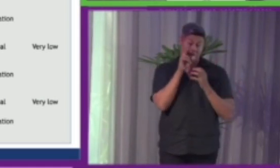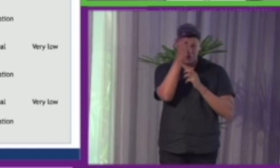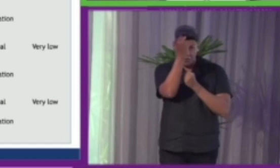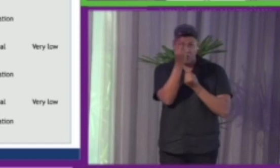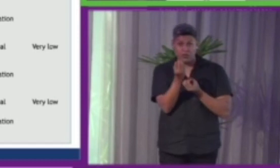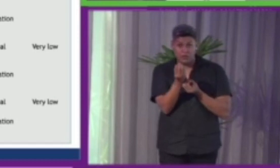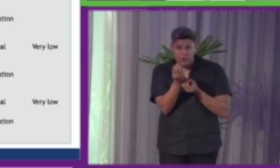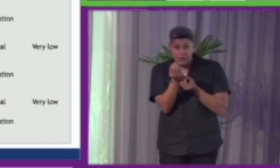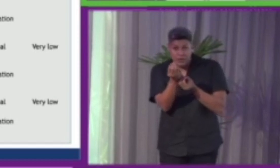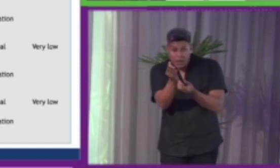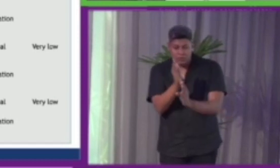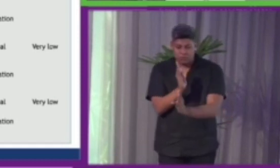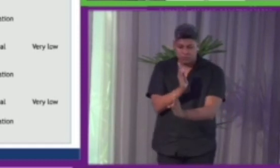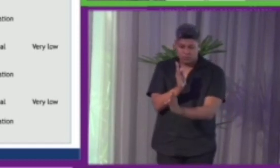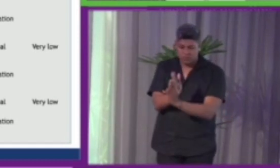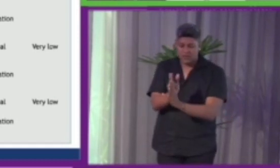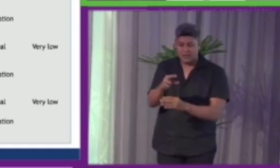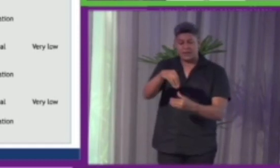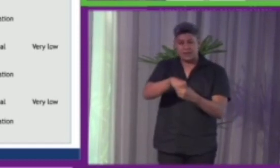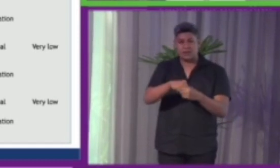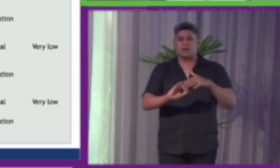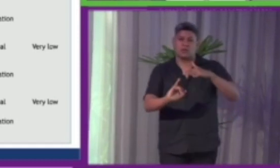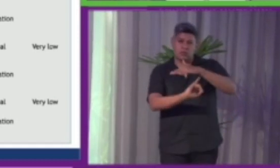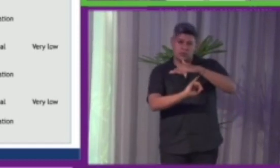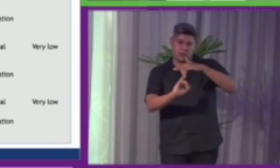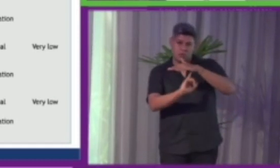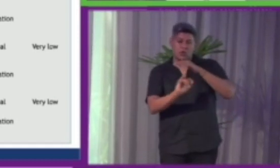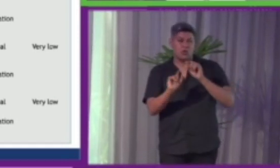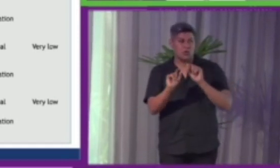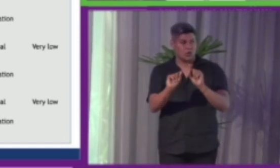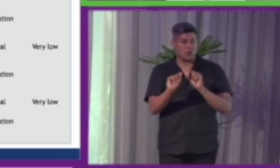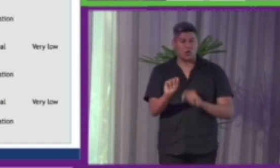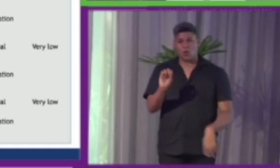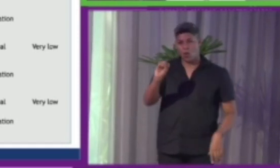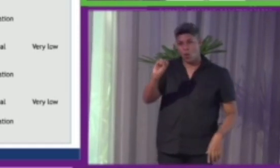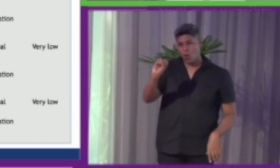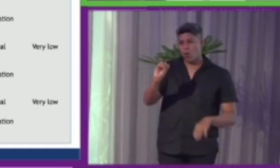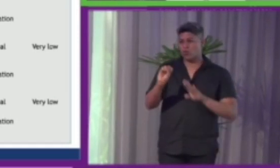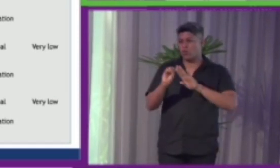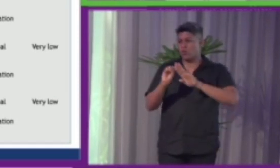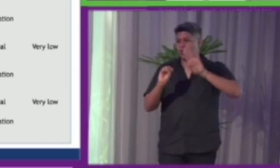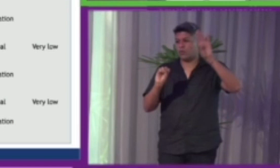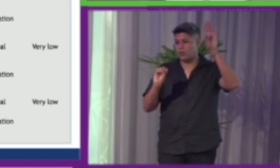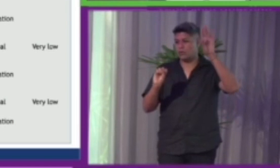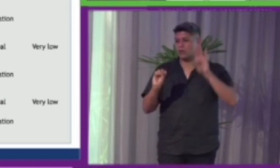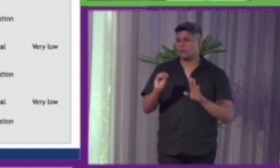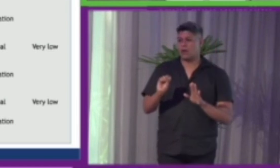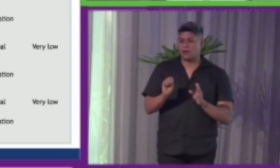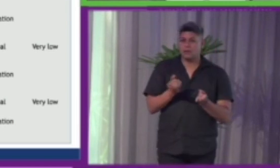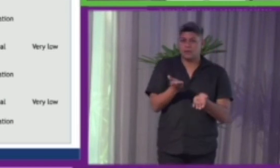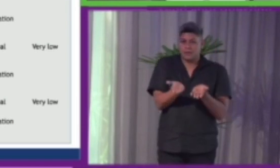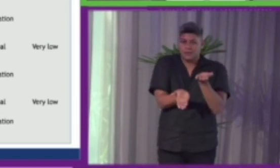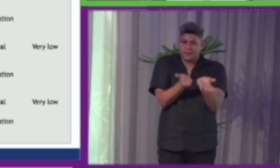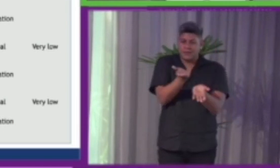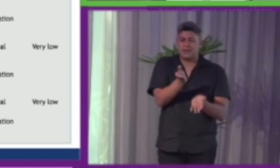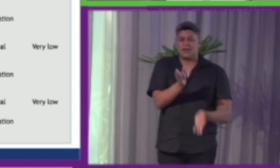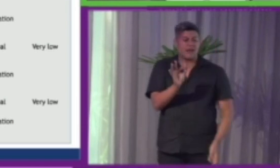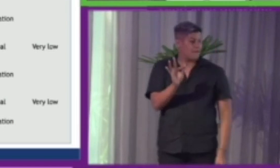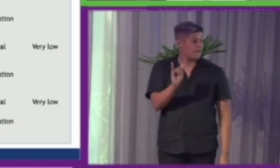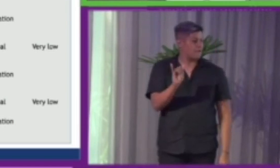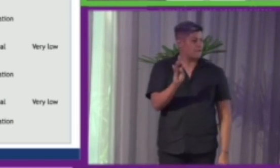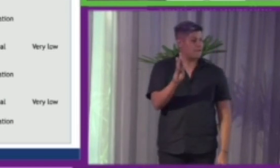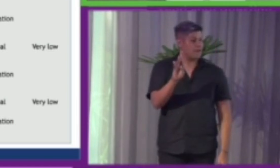um parecer institucional para 8 dos principais tratamentos da fibrose cística da parte pulmonar, e isso tem um